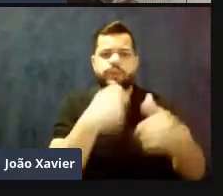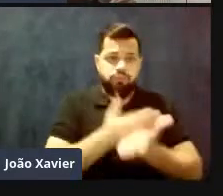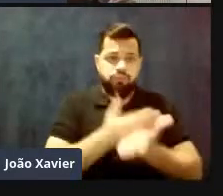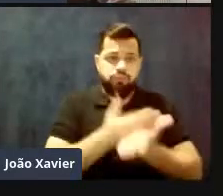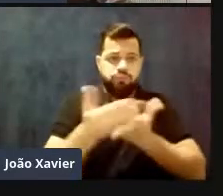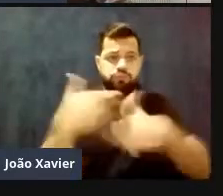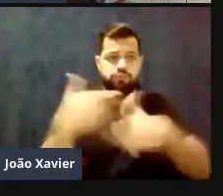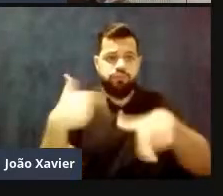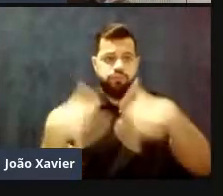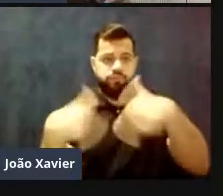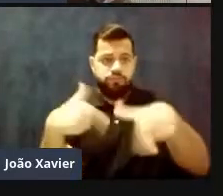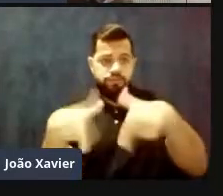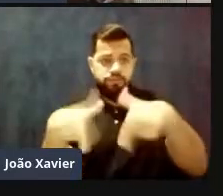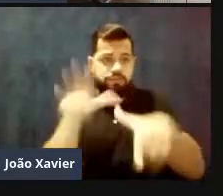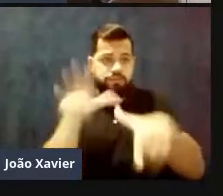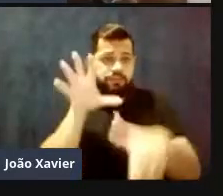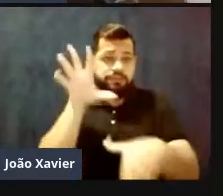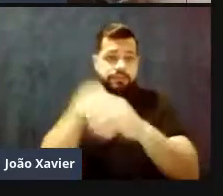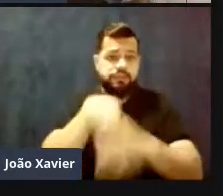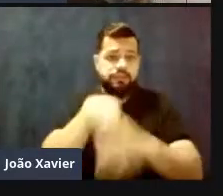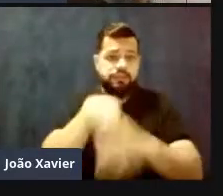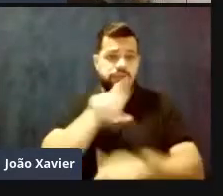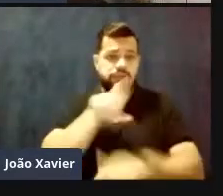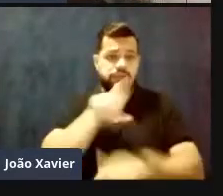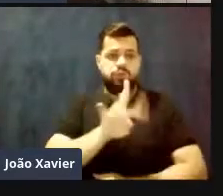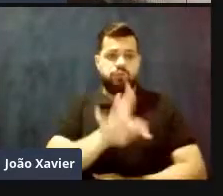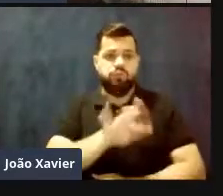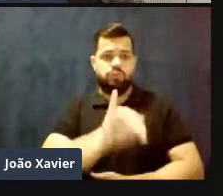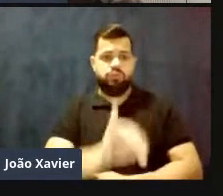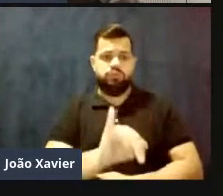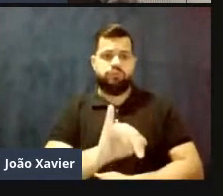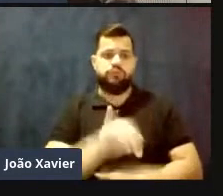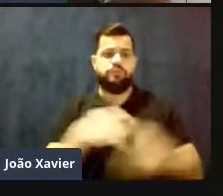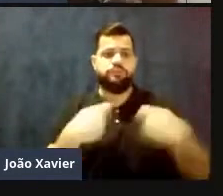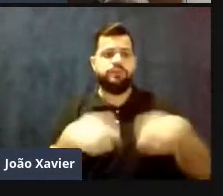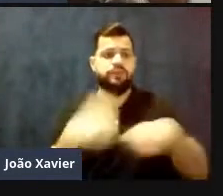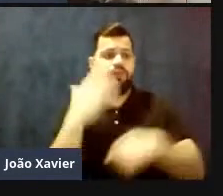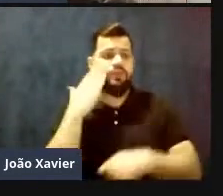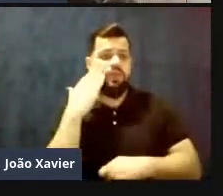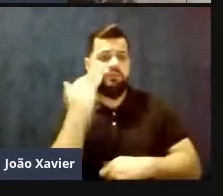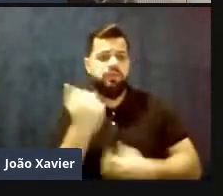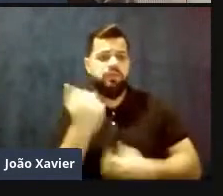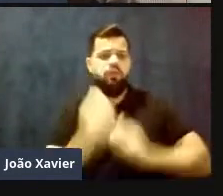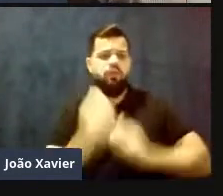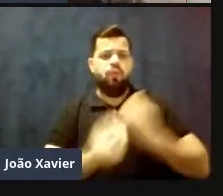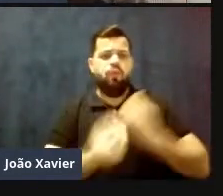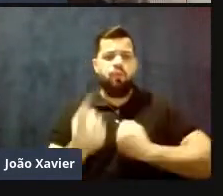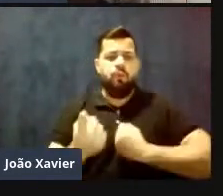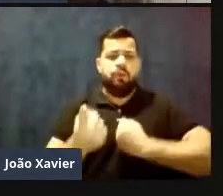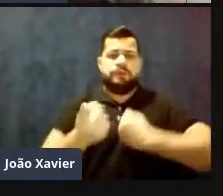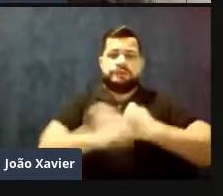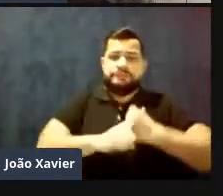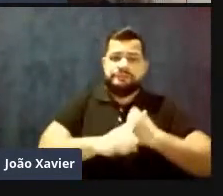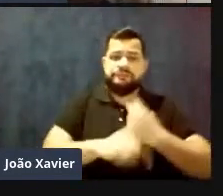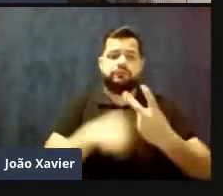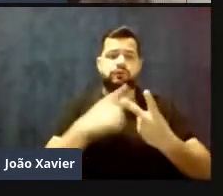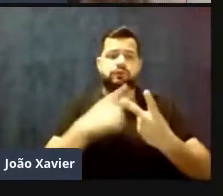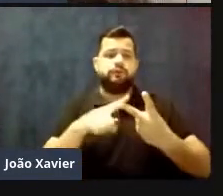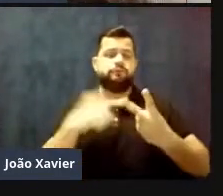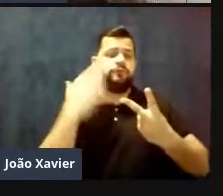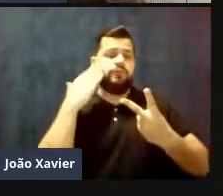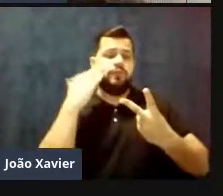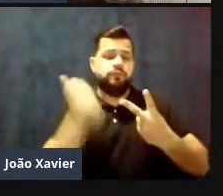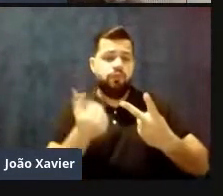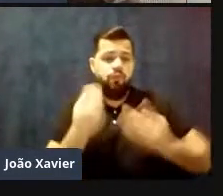entender sobre contaminação cruzada, precisava entender sobre risco de contaminação biológica, precisava ter manejo de paciente crítico, porque a